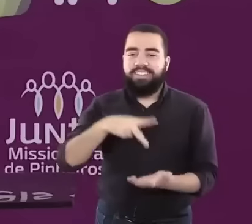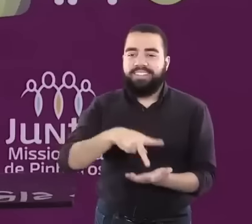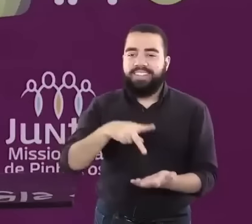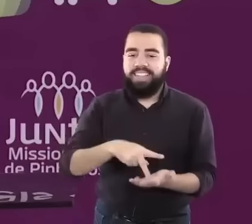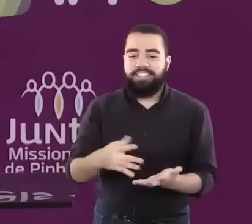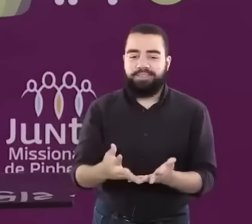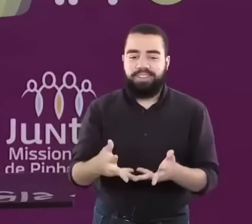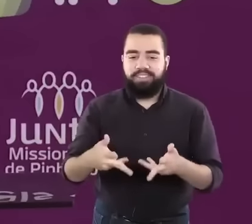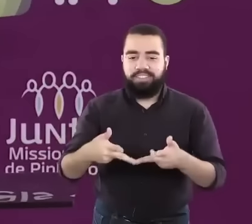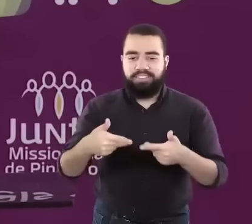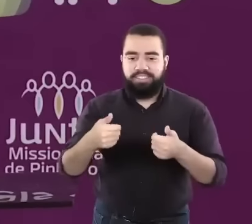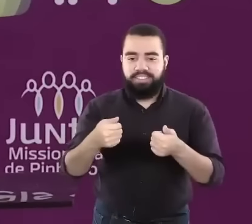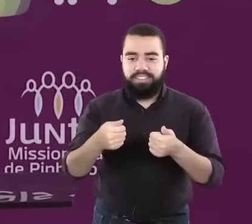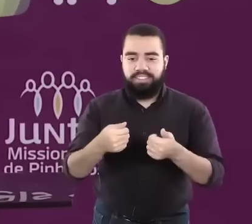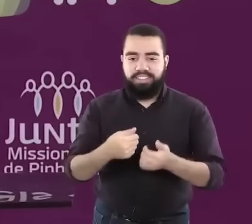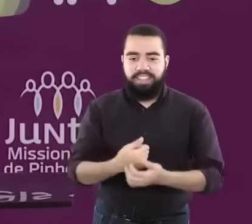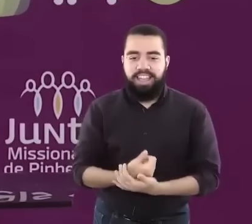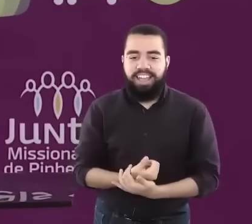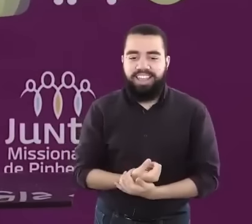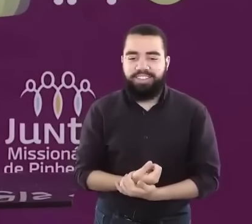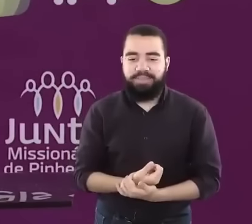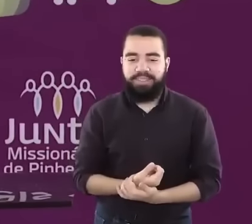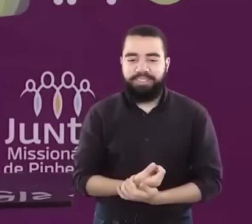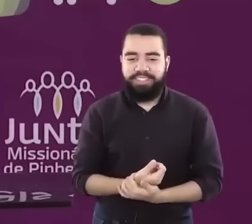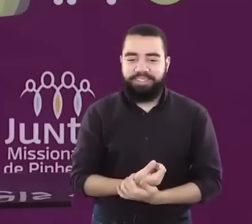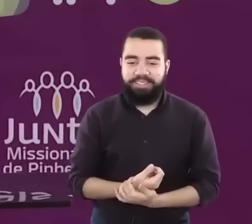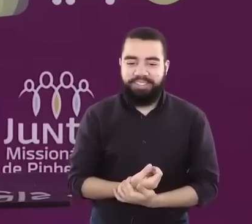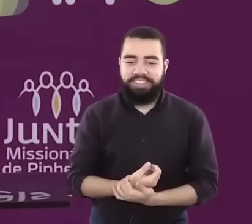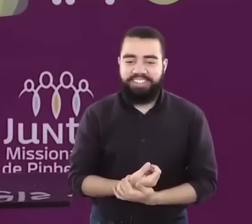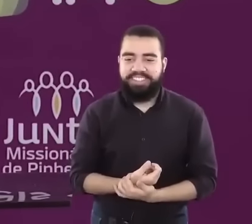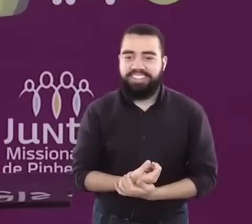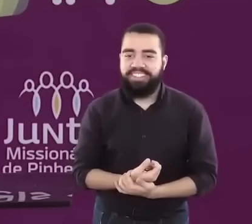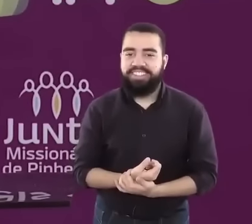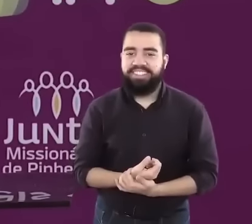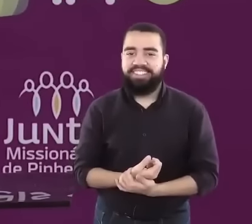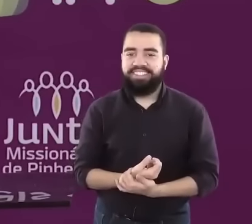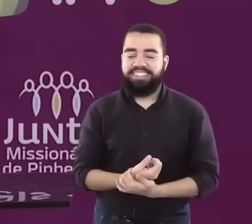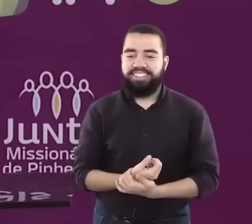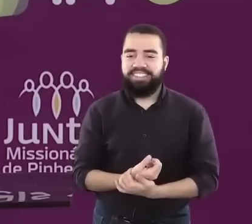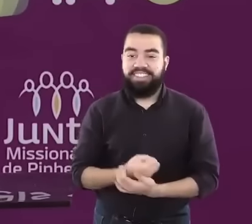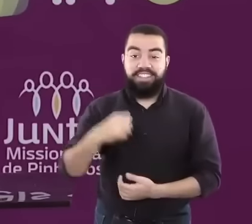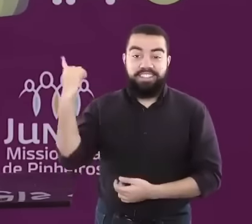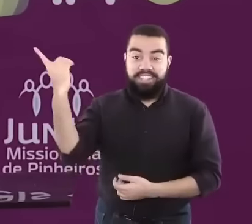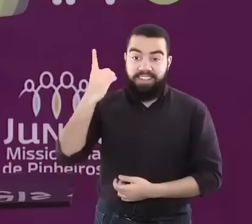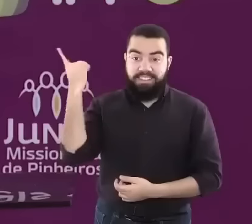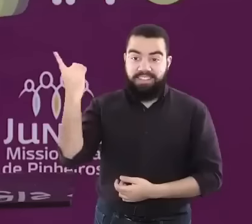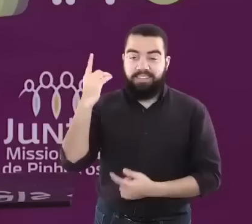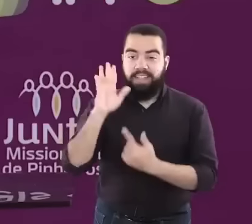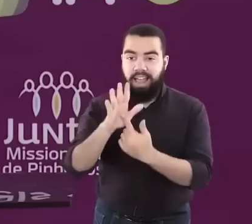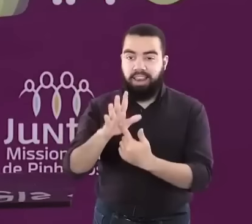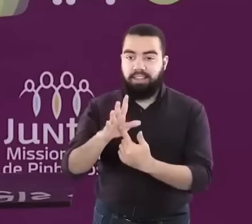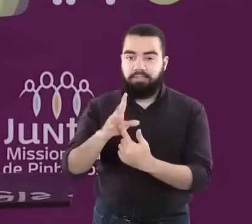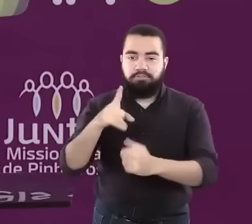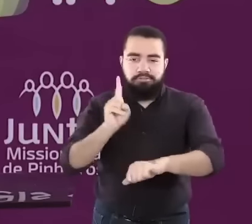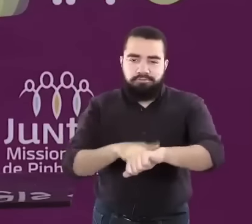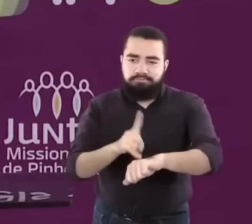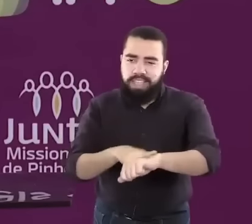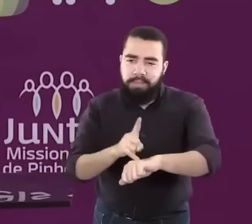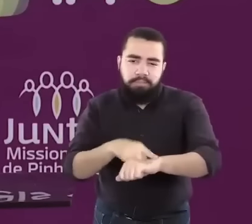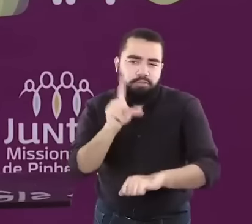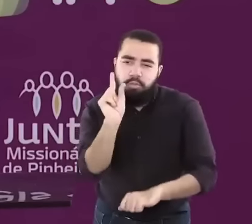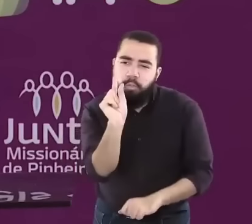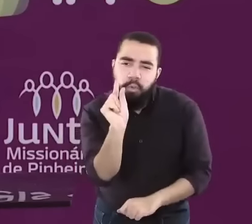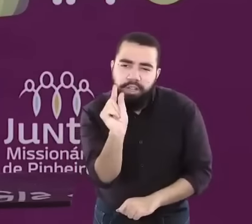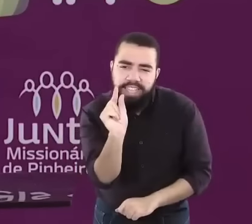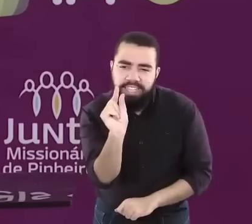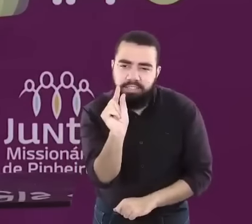maravilhosa no Versículo 10 o salmista diz mais um pouco de tempo mais um